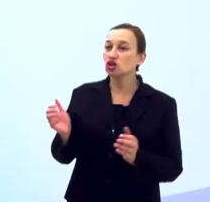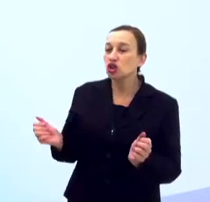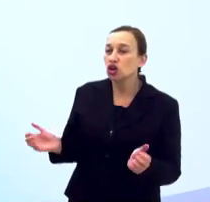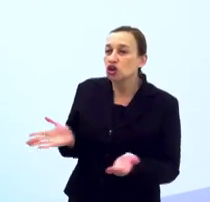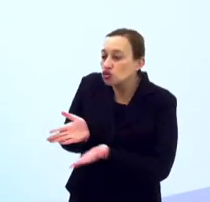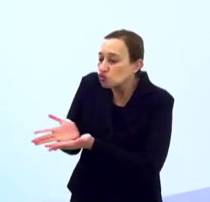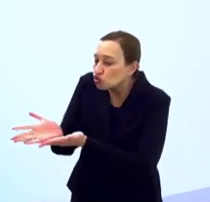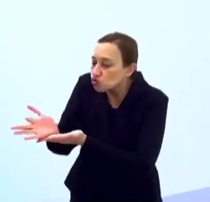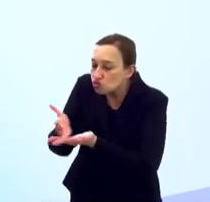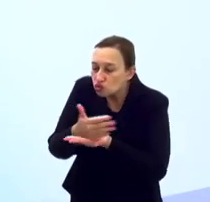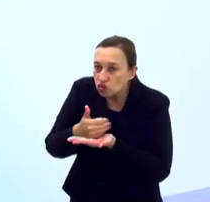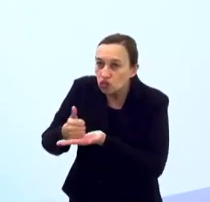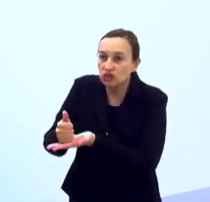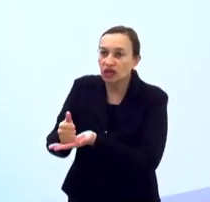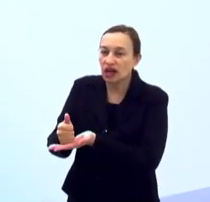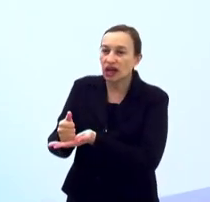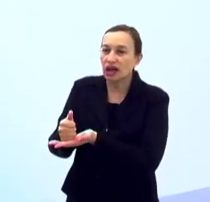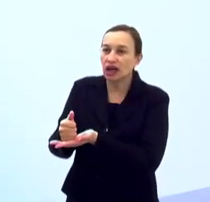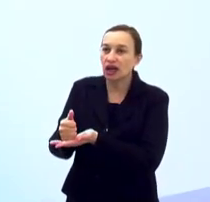peças